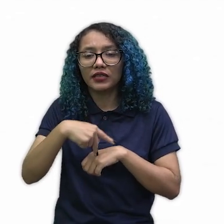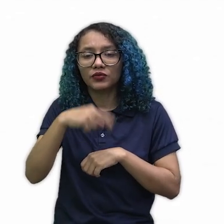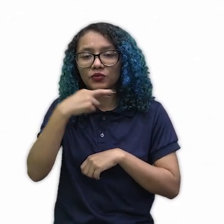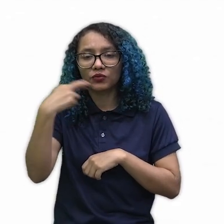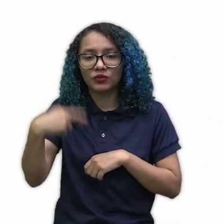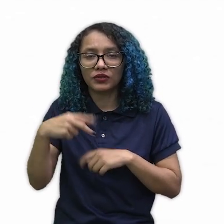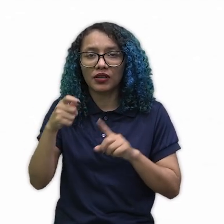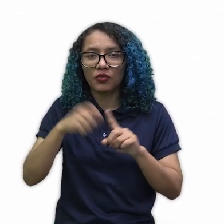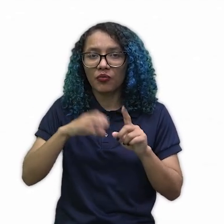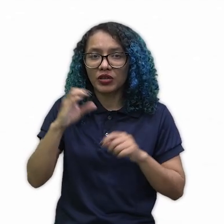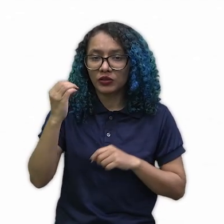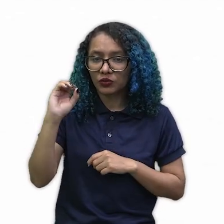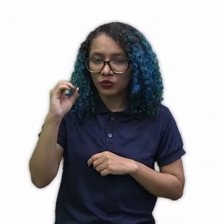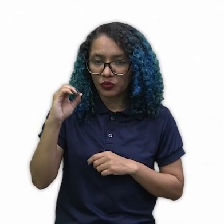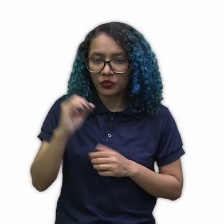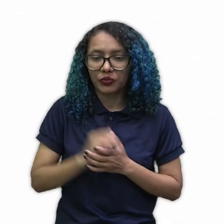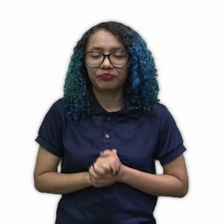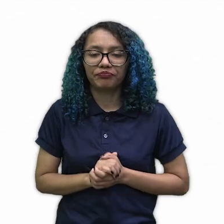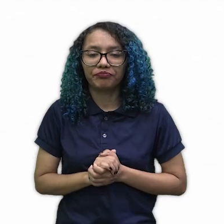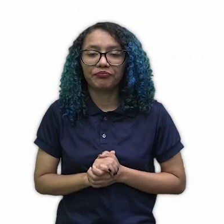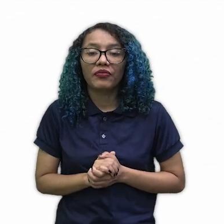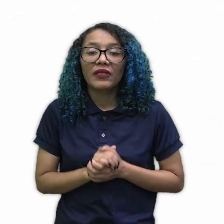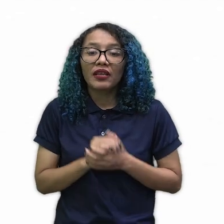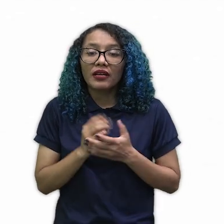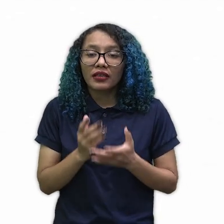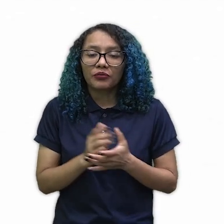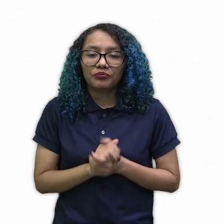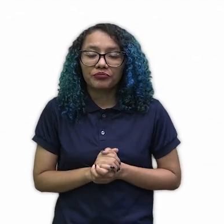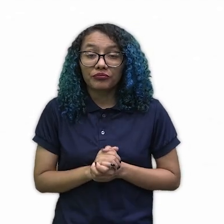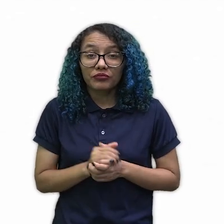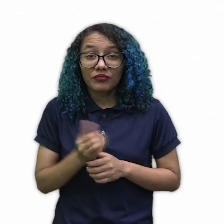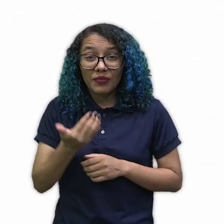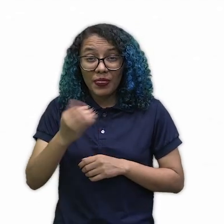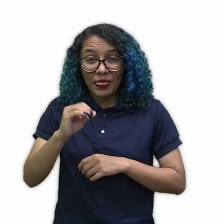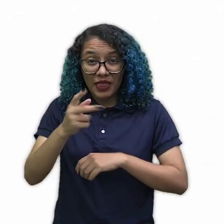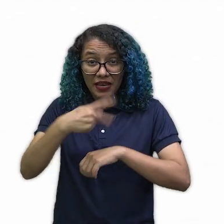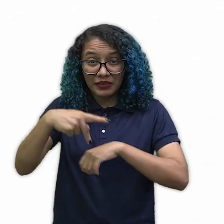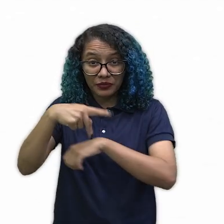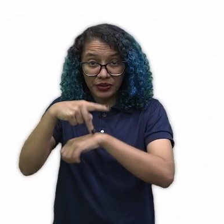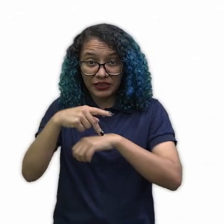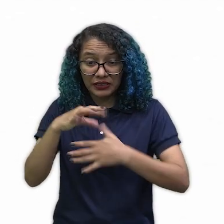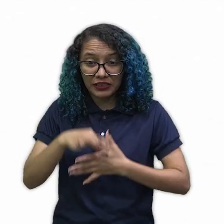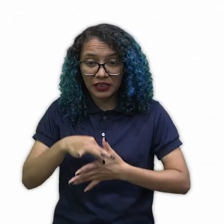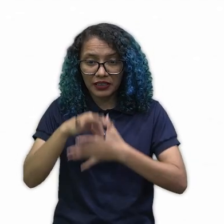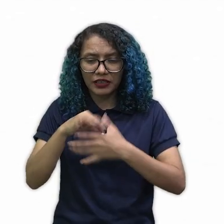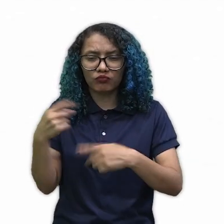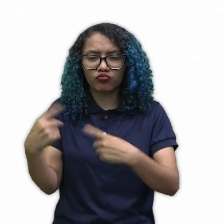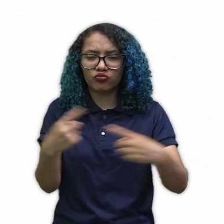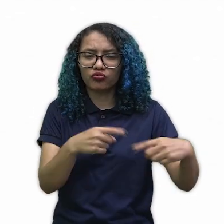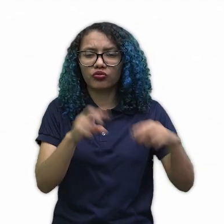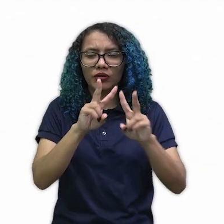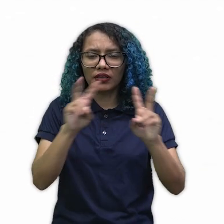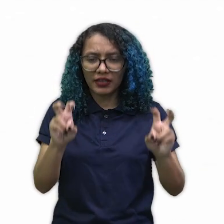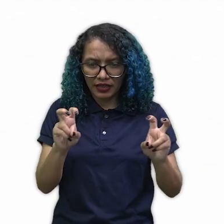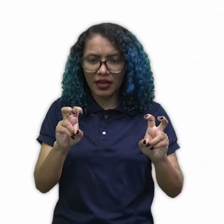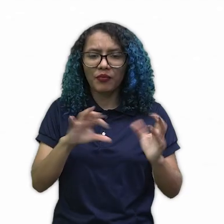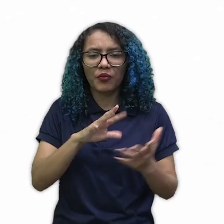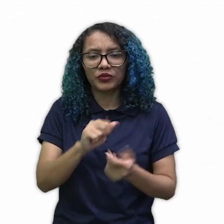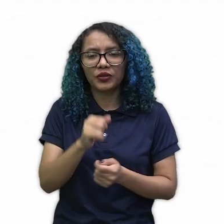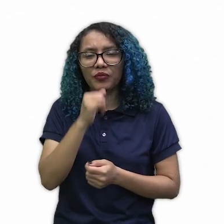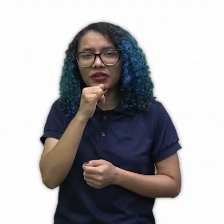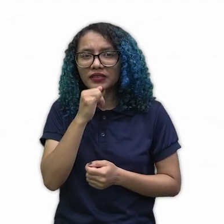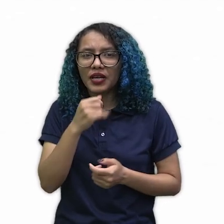durante a cúpula, os líderes ali de 10 países membros, eles acabaram discutindo temas globais como a crise do